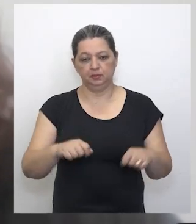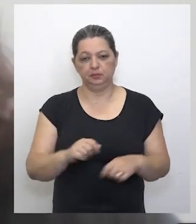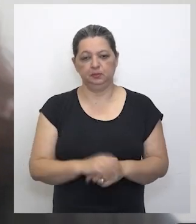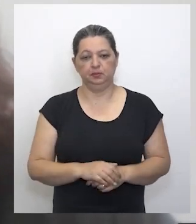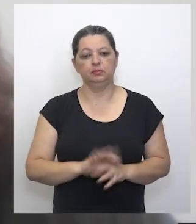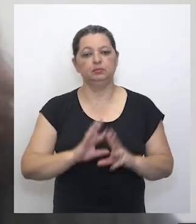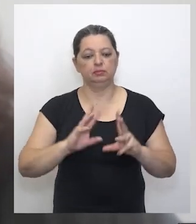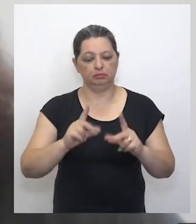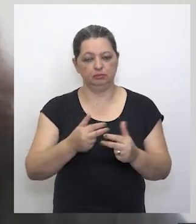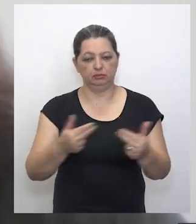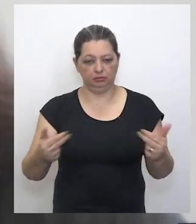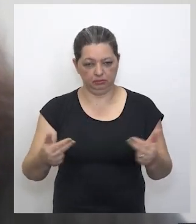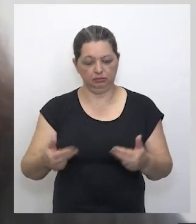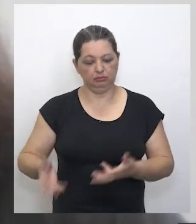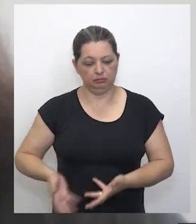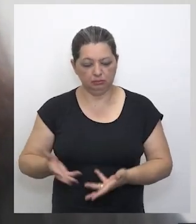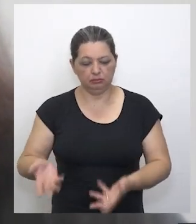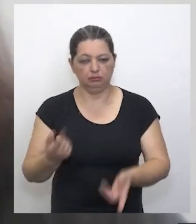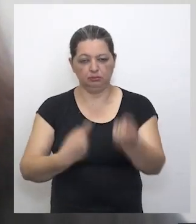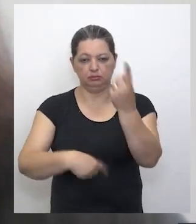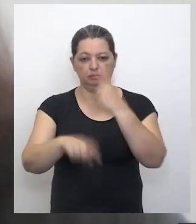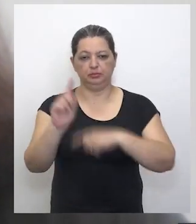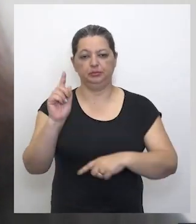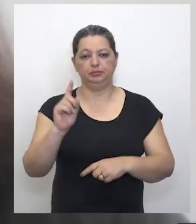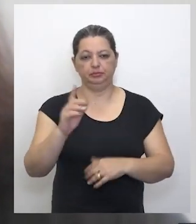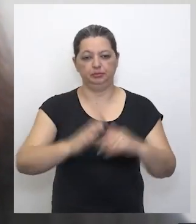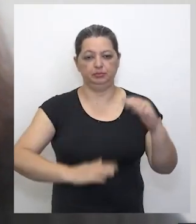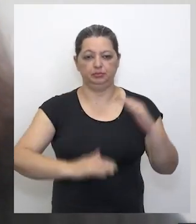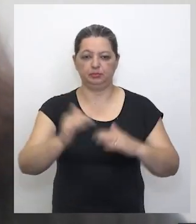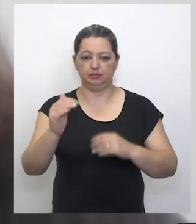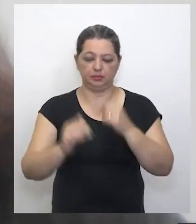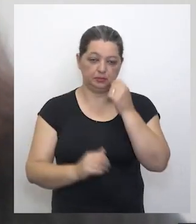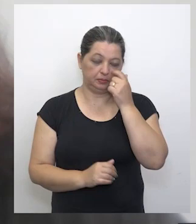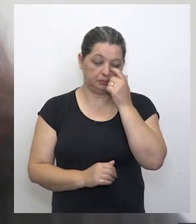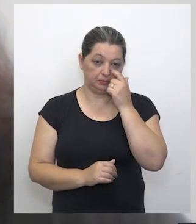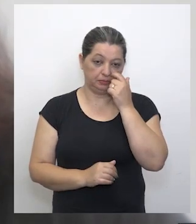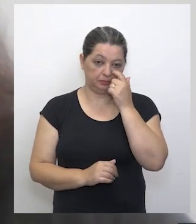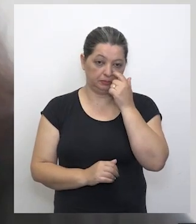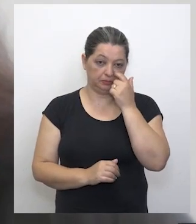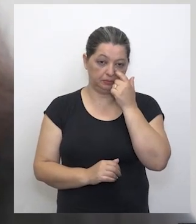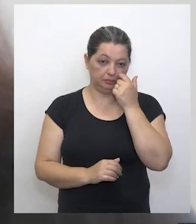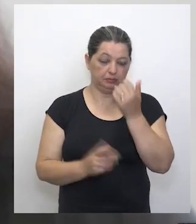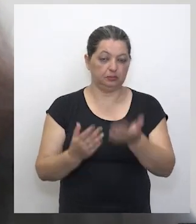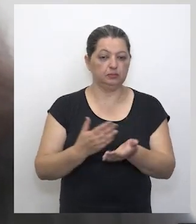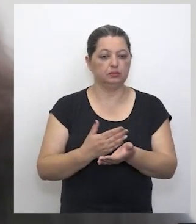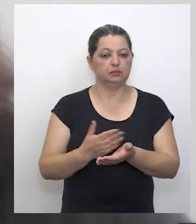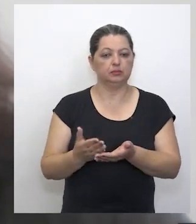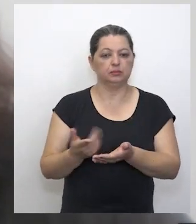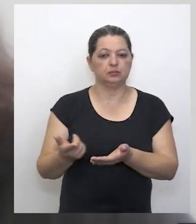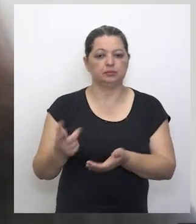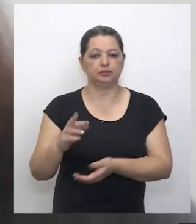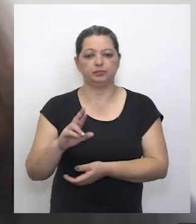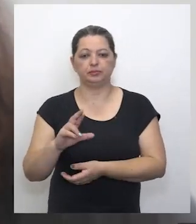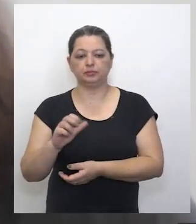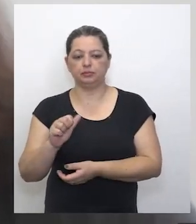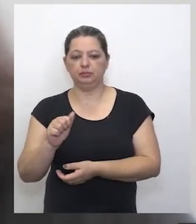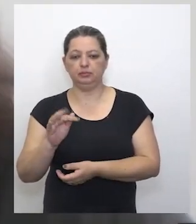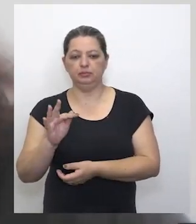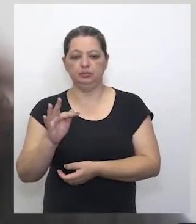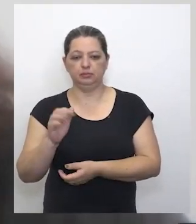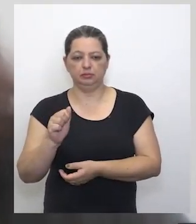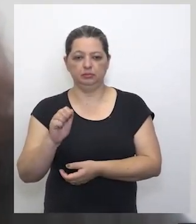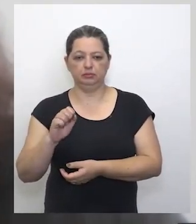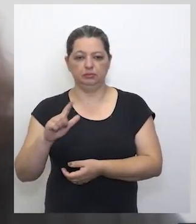eles avancem, né, nessa prática. Eu vou passar para o Rafael e ele vai falar um pouco sobre